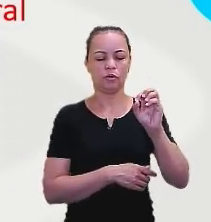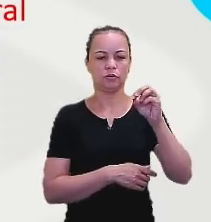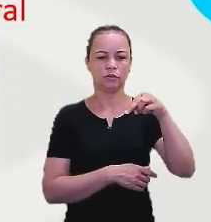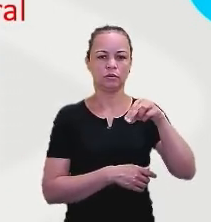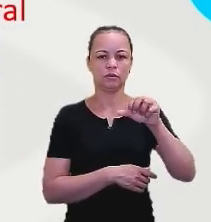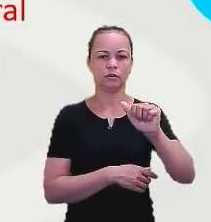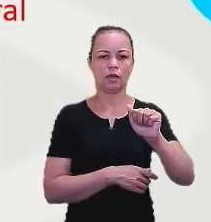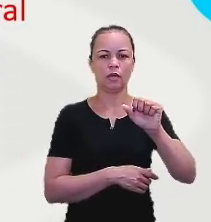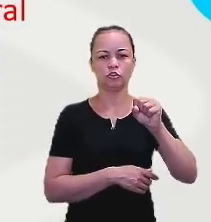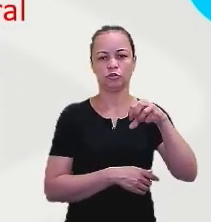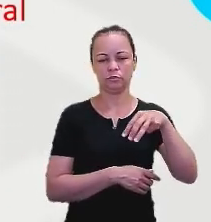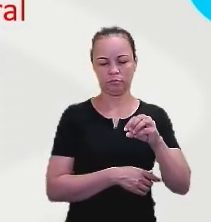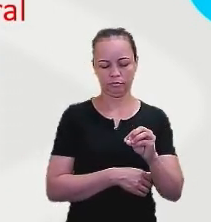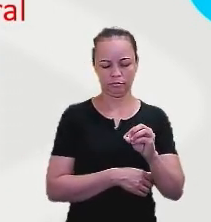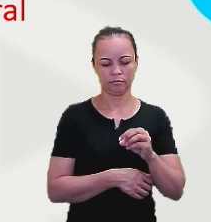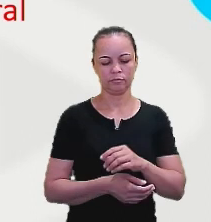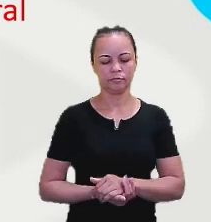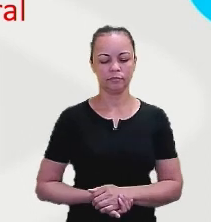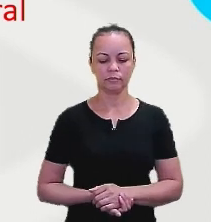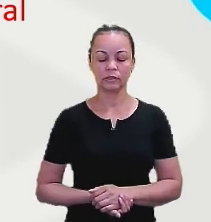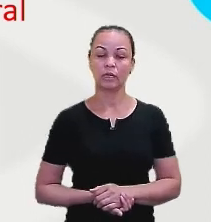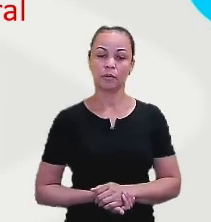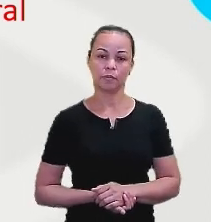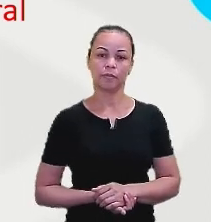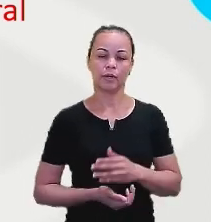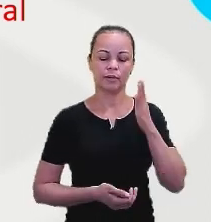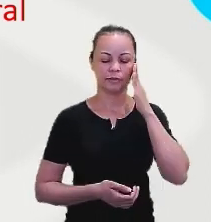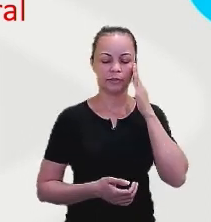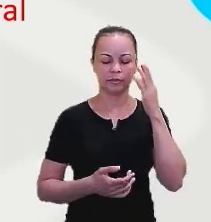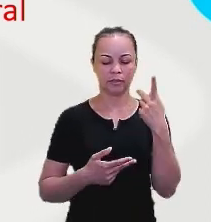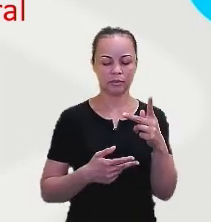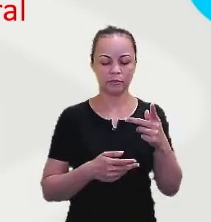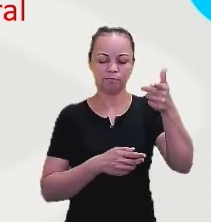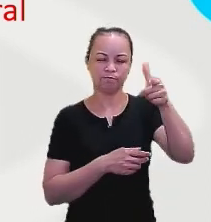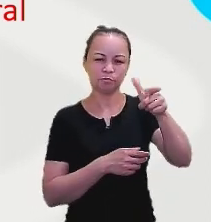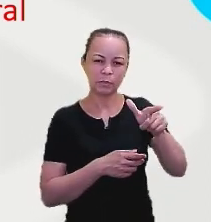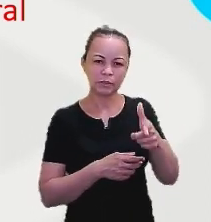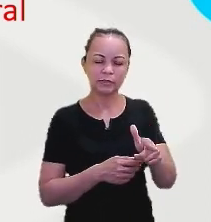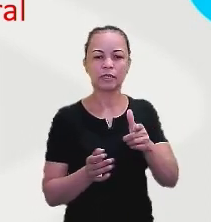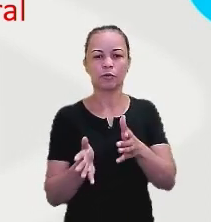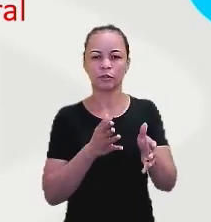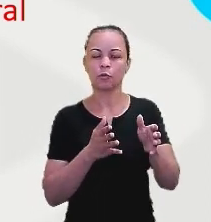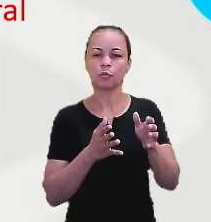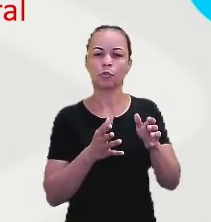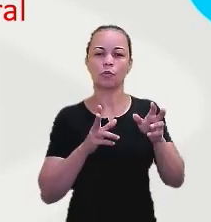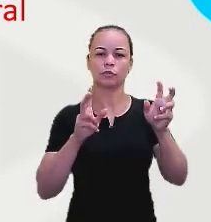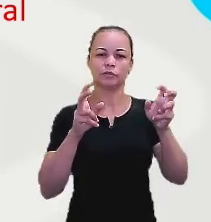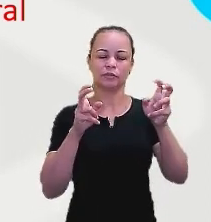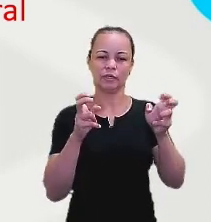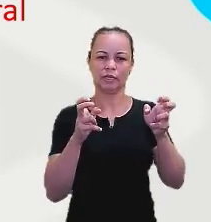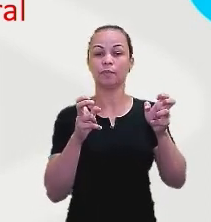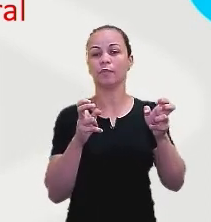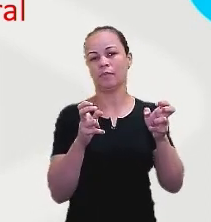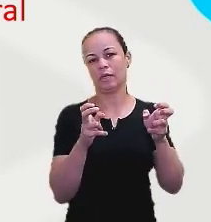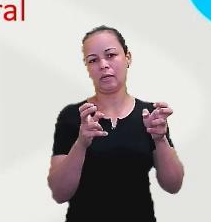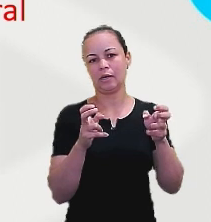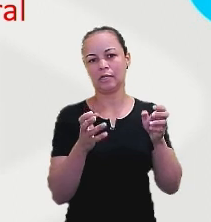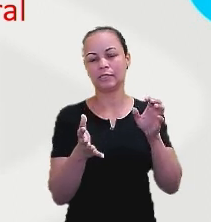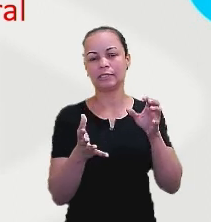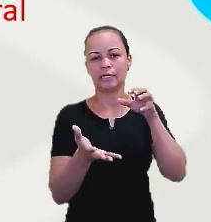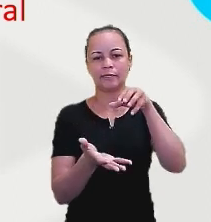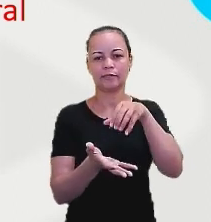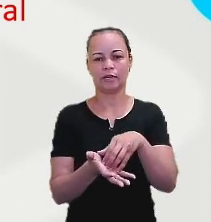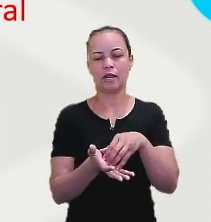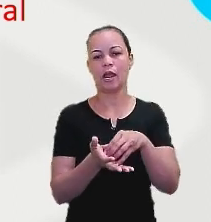ó, para reforçar a ideia de repetição, que é o tema central da música, tanto que a primeira estrofe é